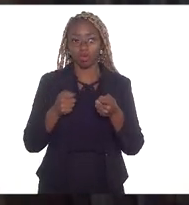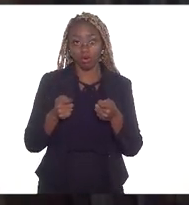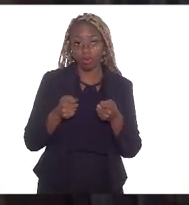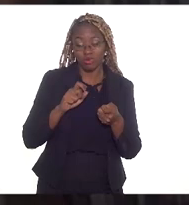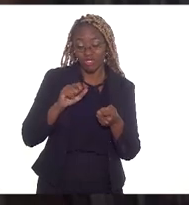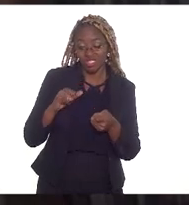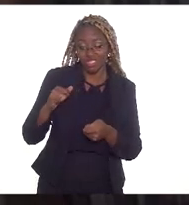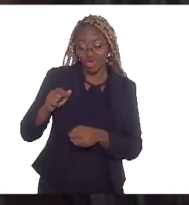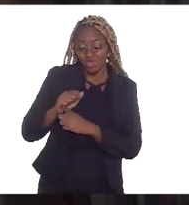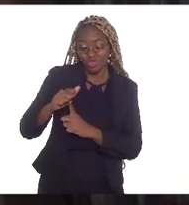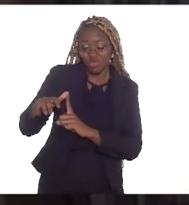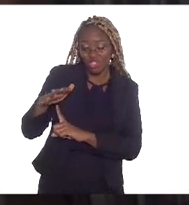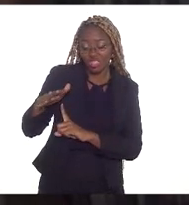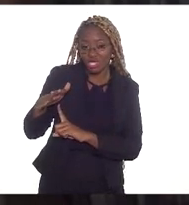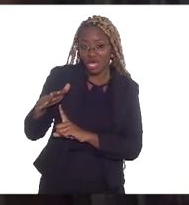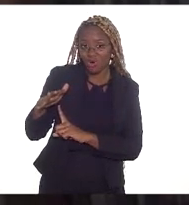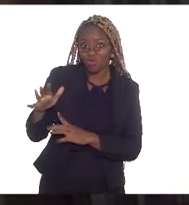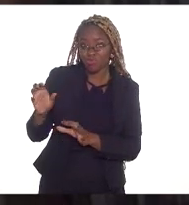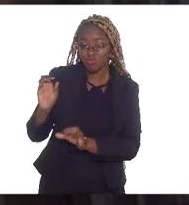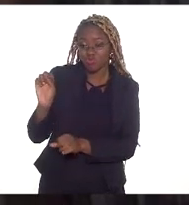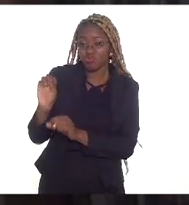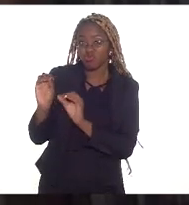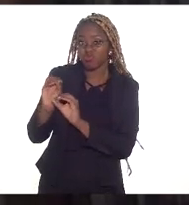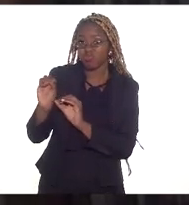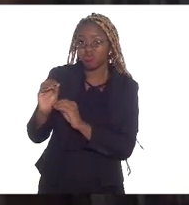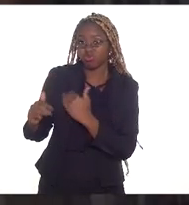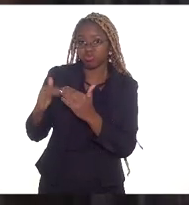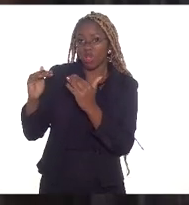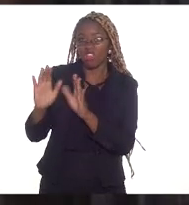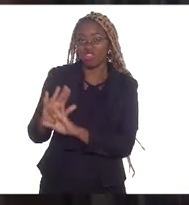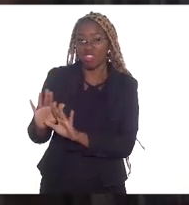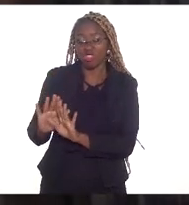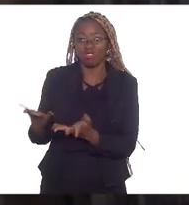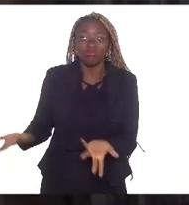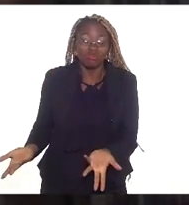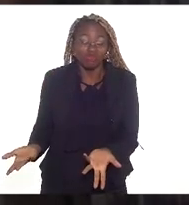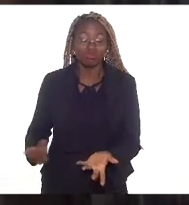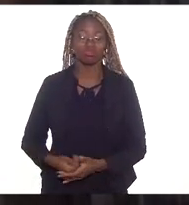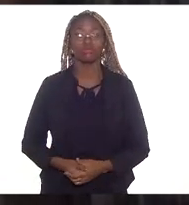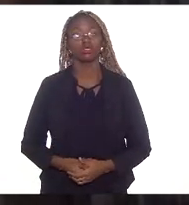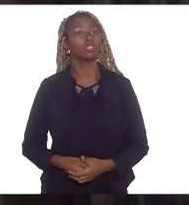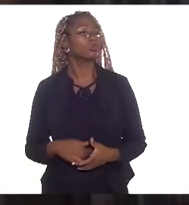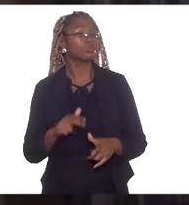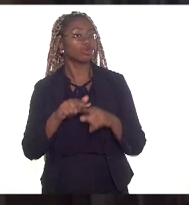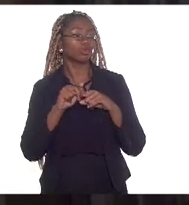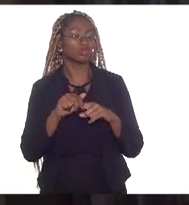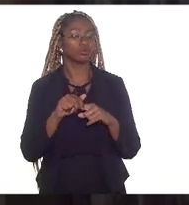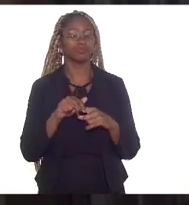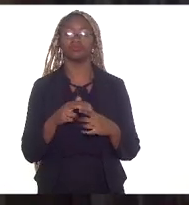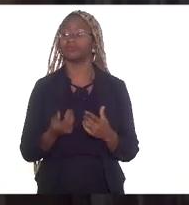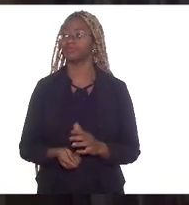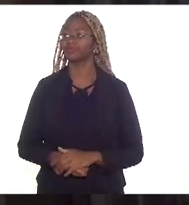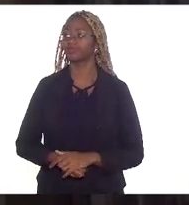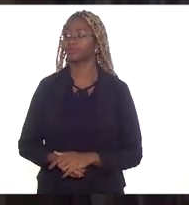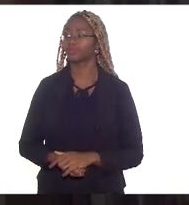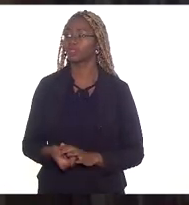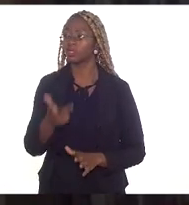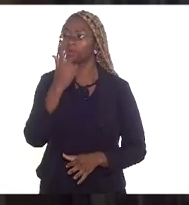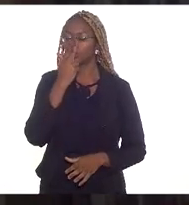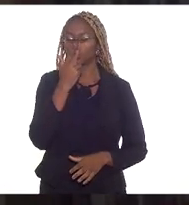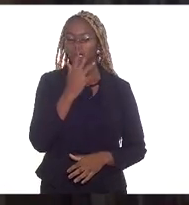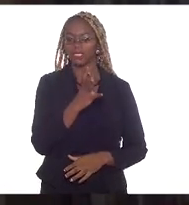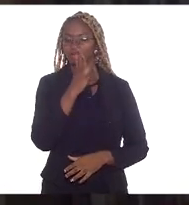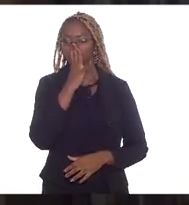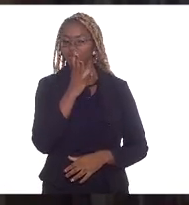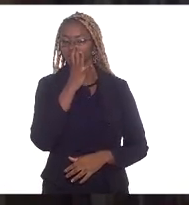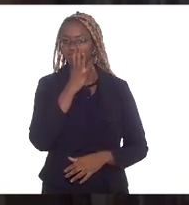social junto, né? Porque, senão, você cada vez mais assiste